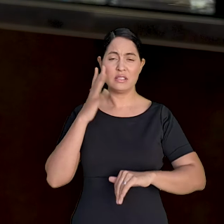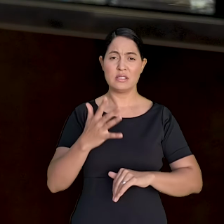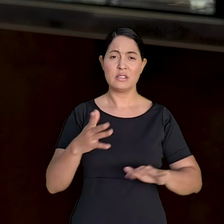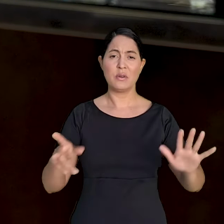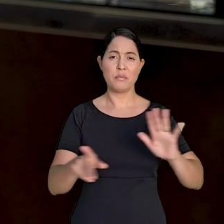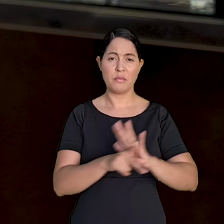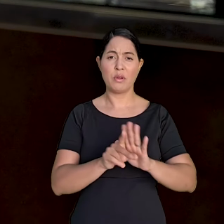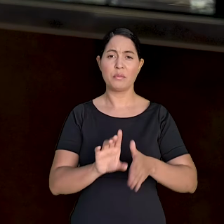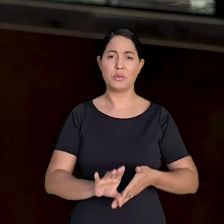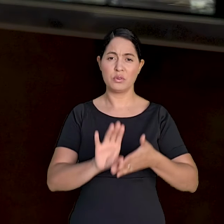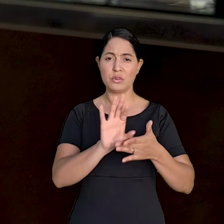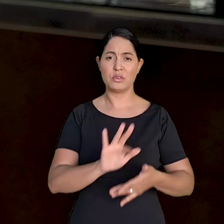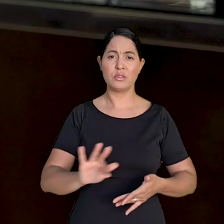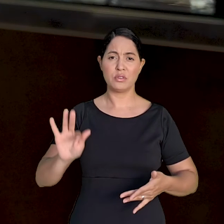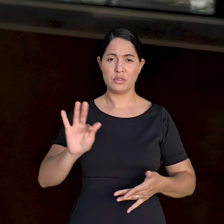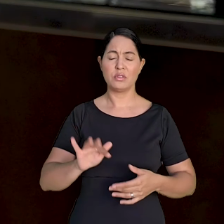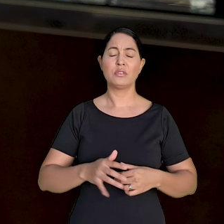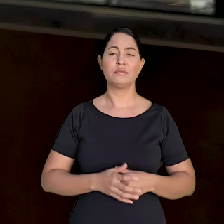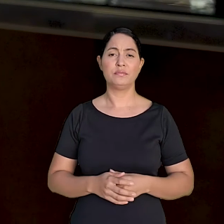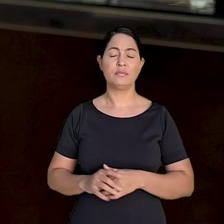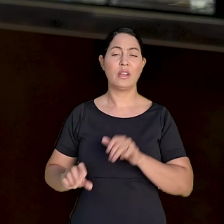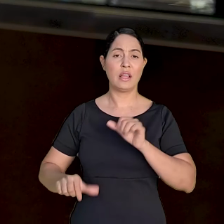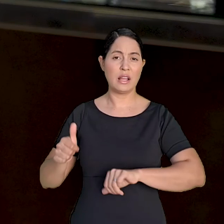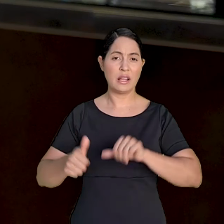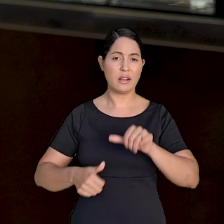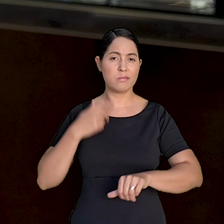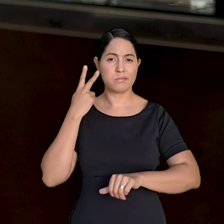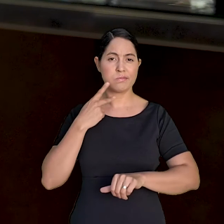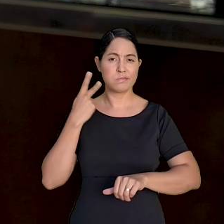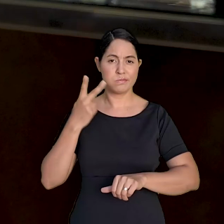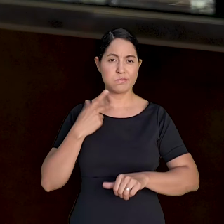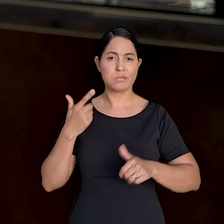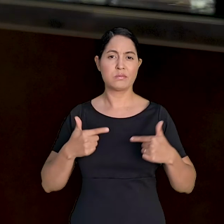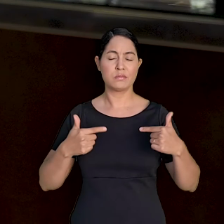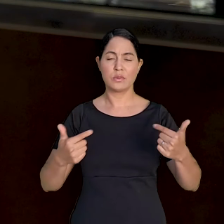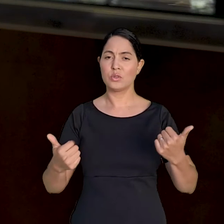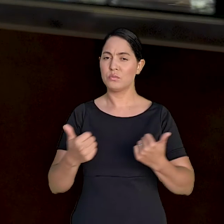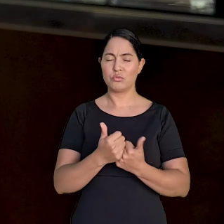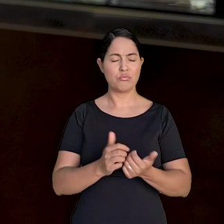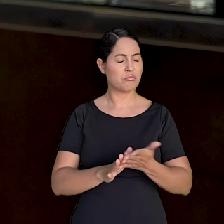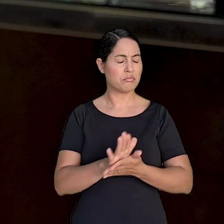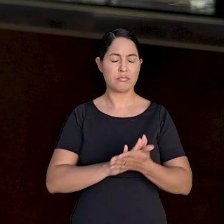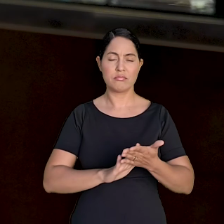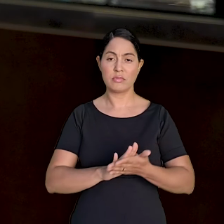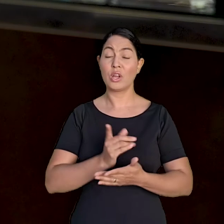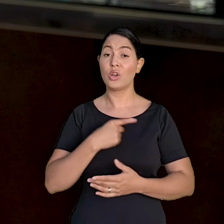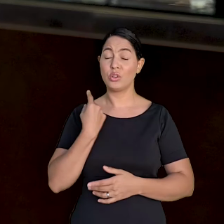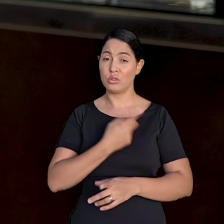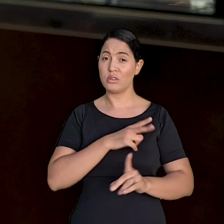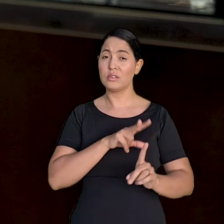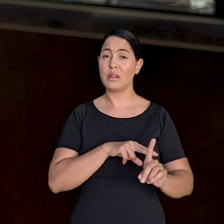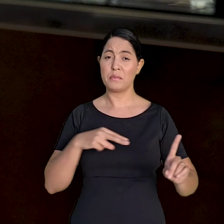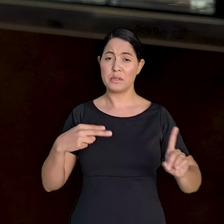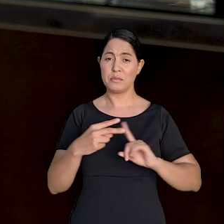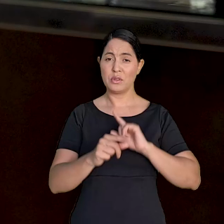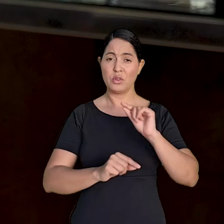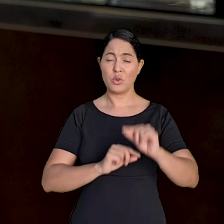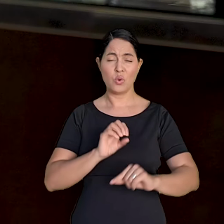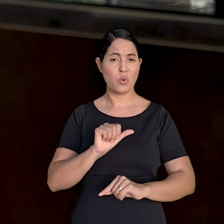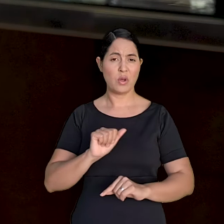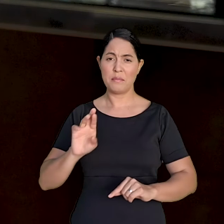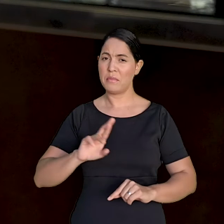Conselho Federal sem substituir sua deliberação política. Temos a visão de que a OAB não é um